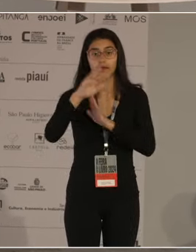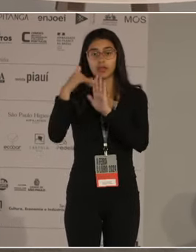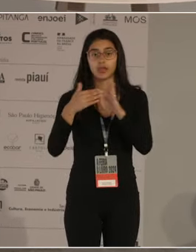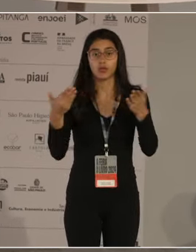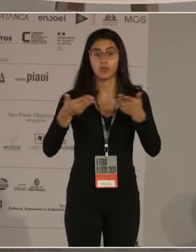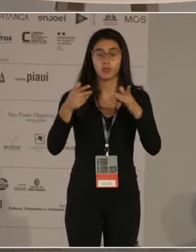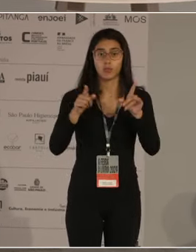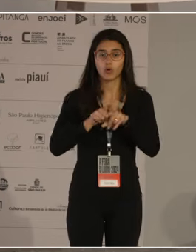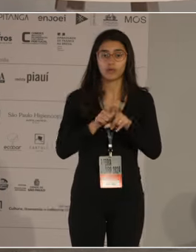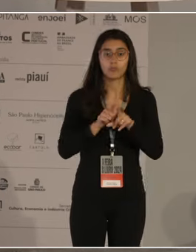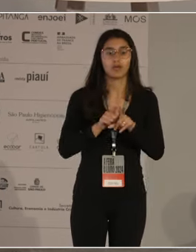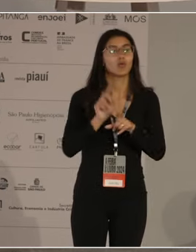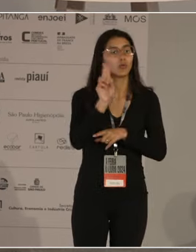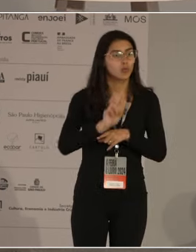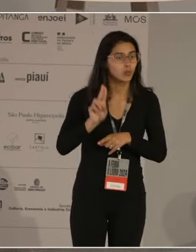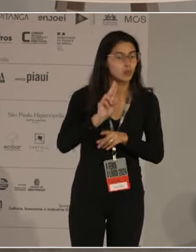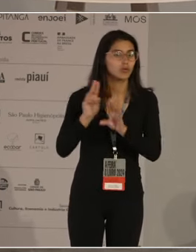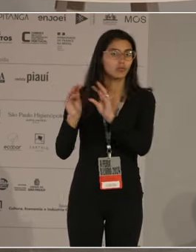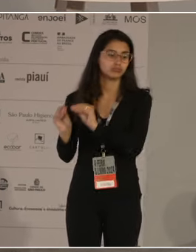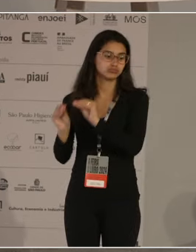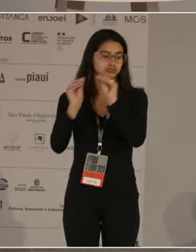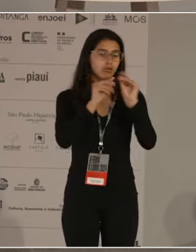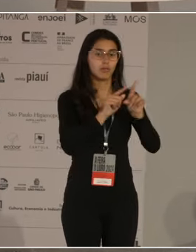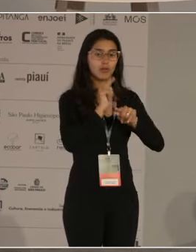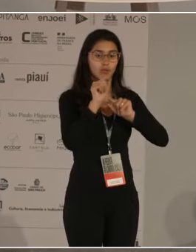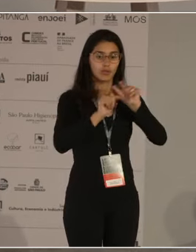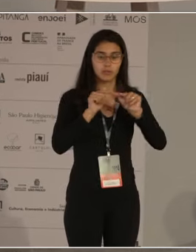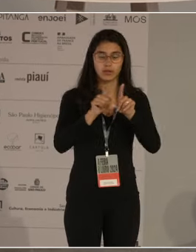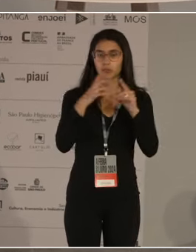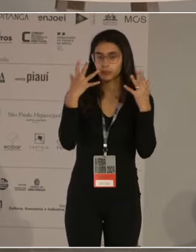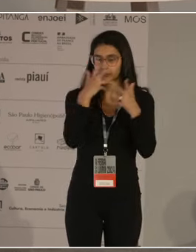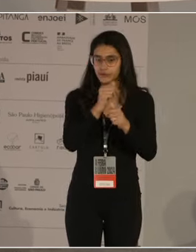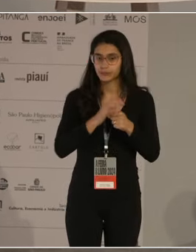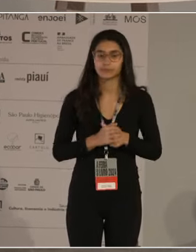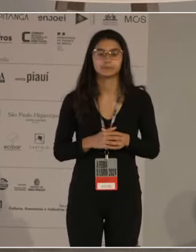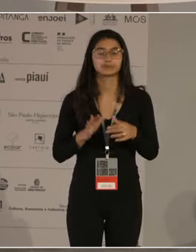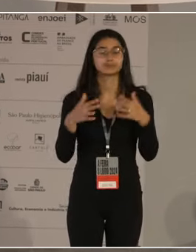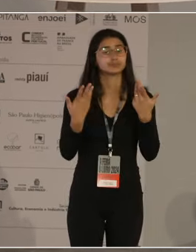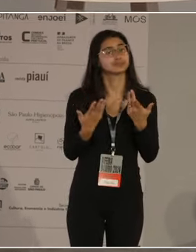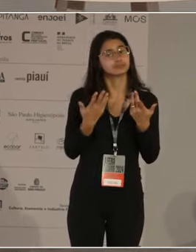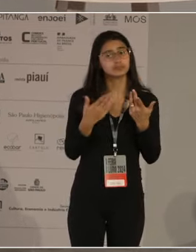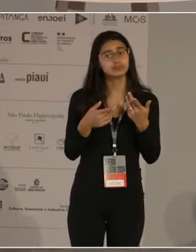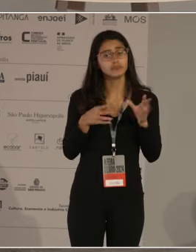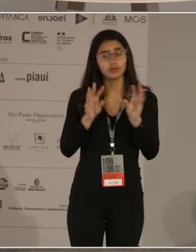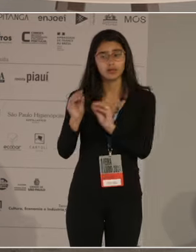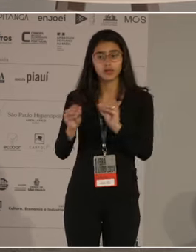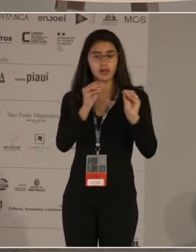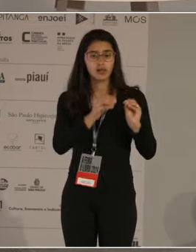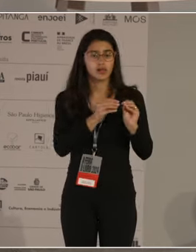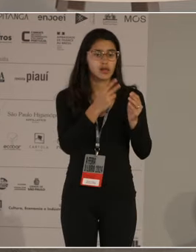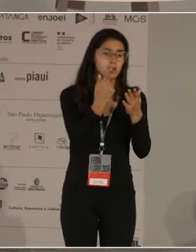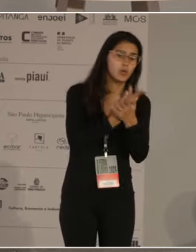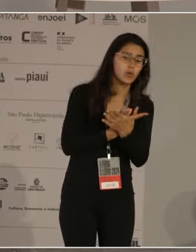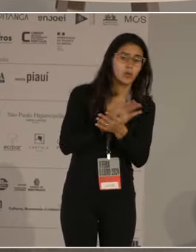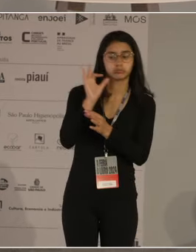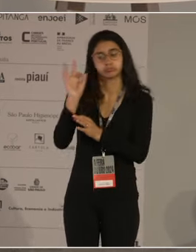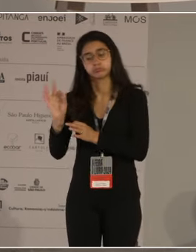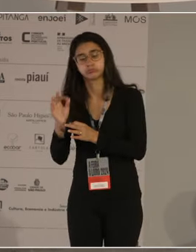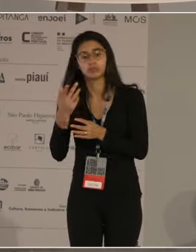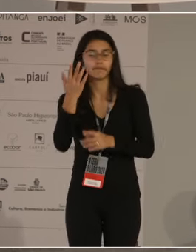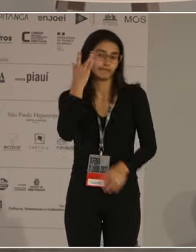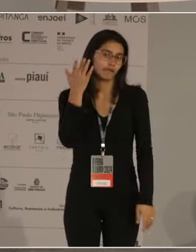né, eles exportam a cerâmica, é um trabalho super bonito. Então, assim, ela errou aqui, acertou ali, né, não é